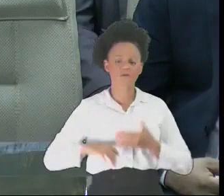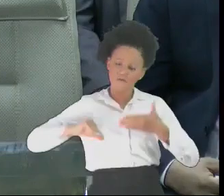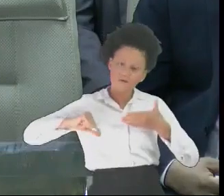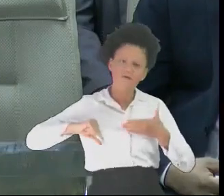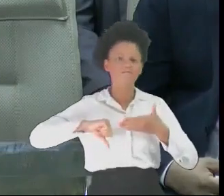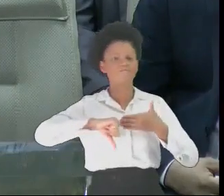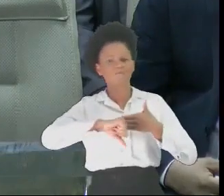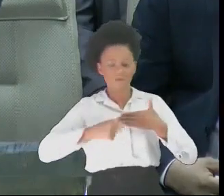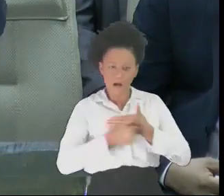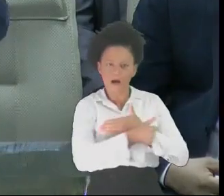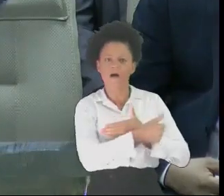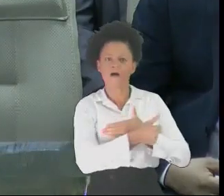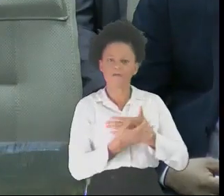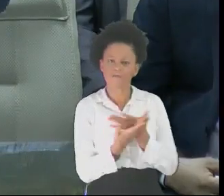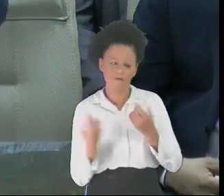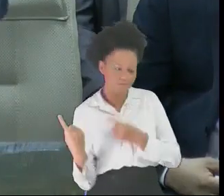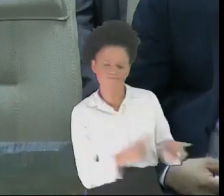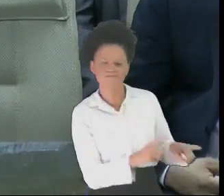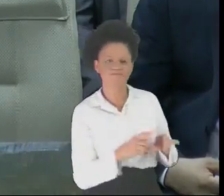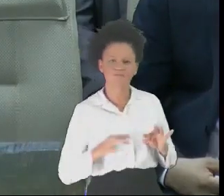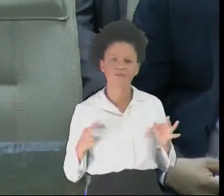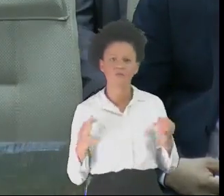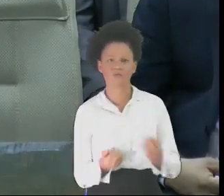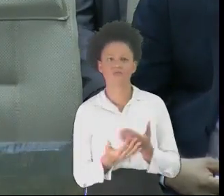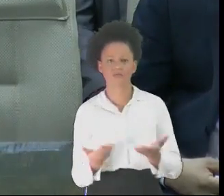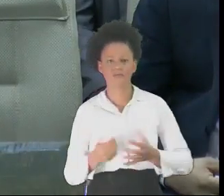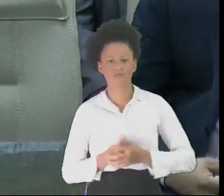afrontas a tudo que foi construído.